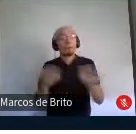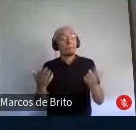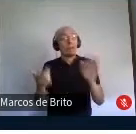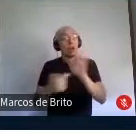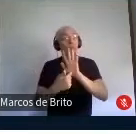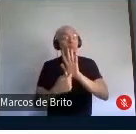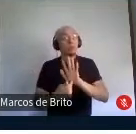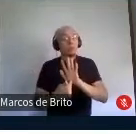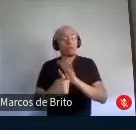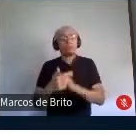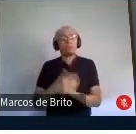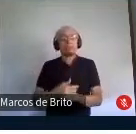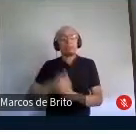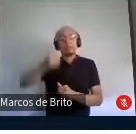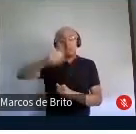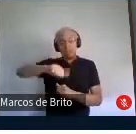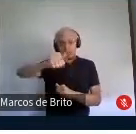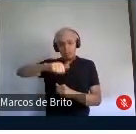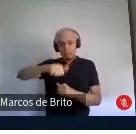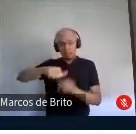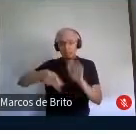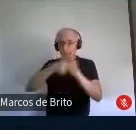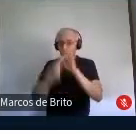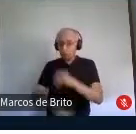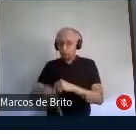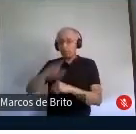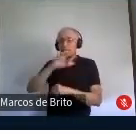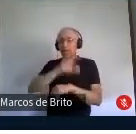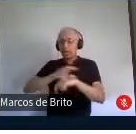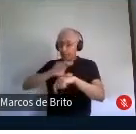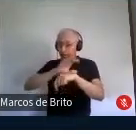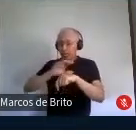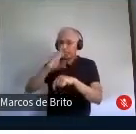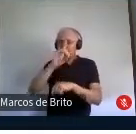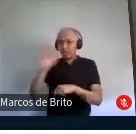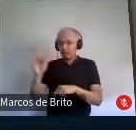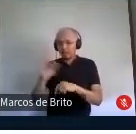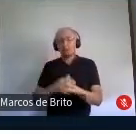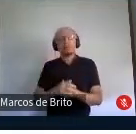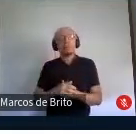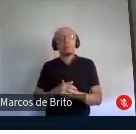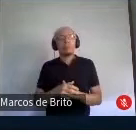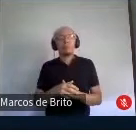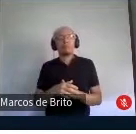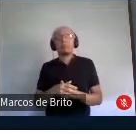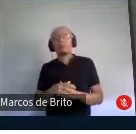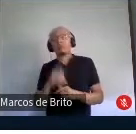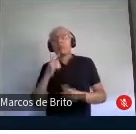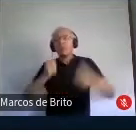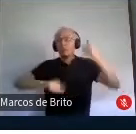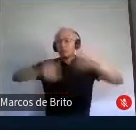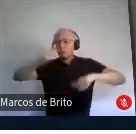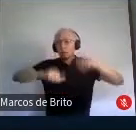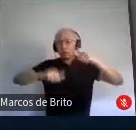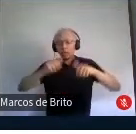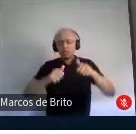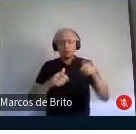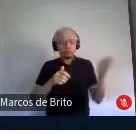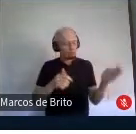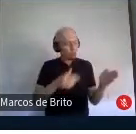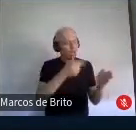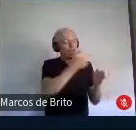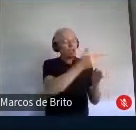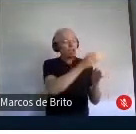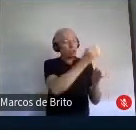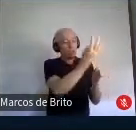para você a análise dos cursos do CAES DF. Então, agora nós vamos fazer uma análise diacrônica de